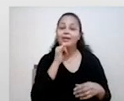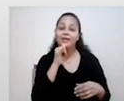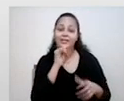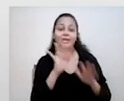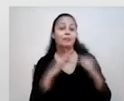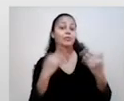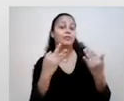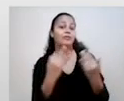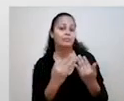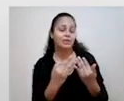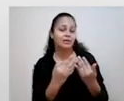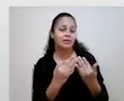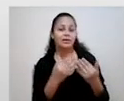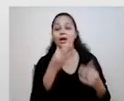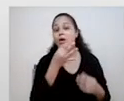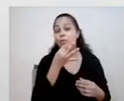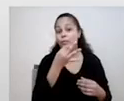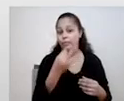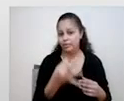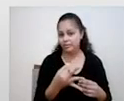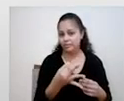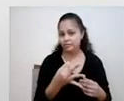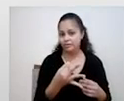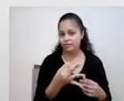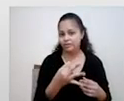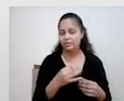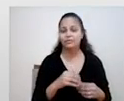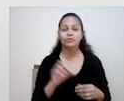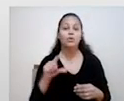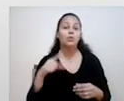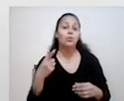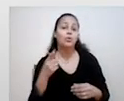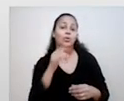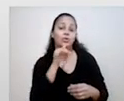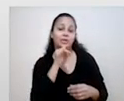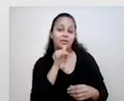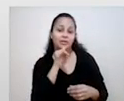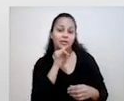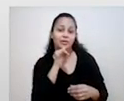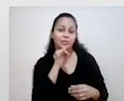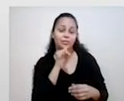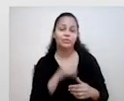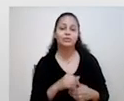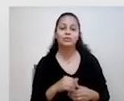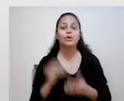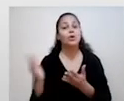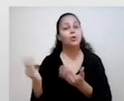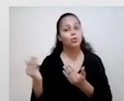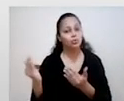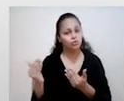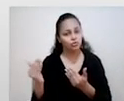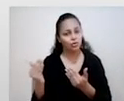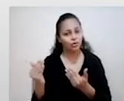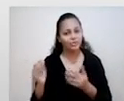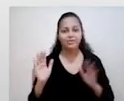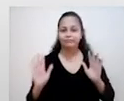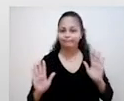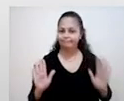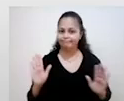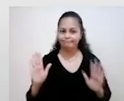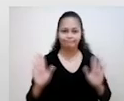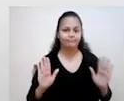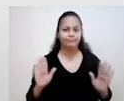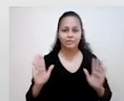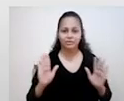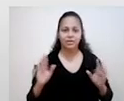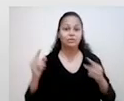uma sugestão do que fazer. Outro exemplo que eu poderia falar, o jovem deve ter muito cuidado